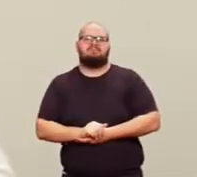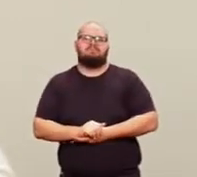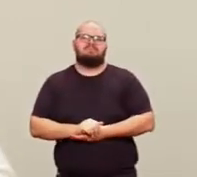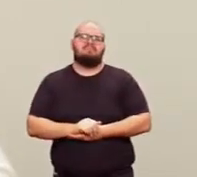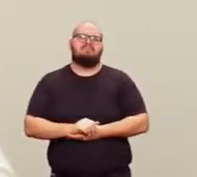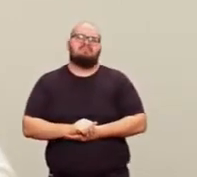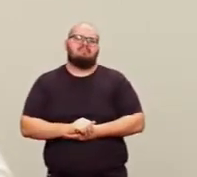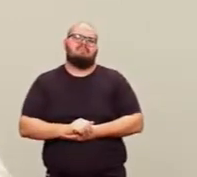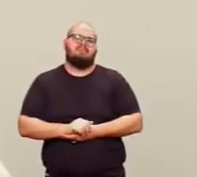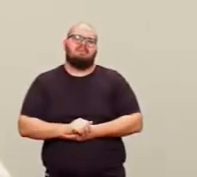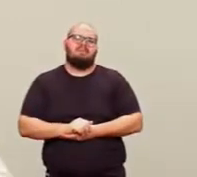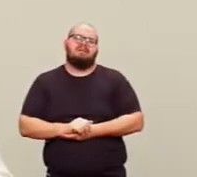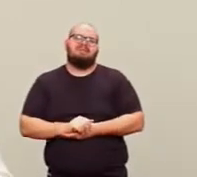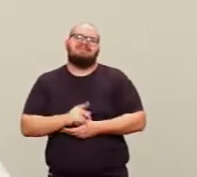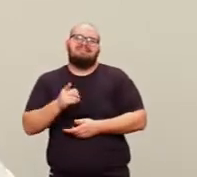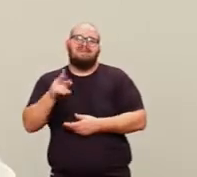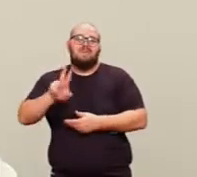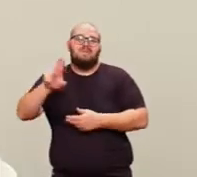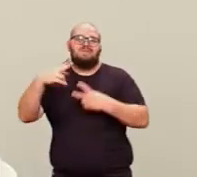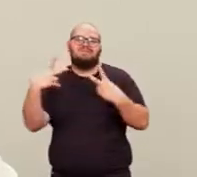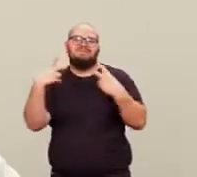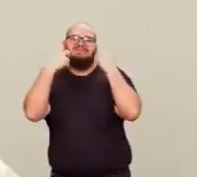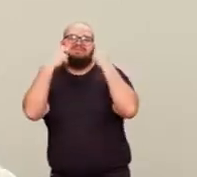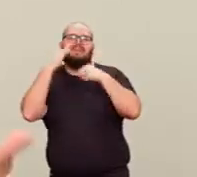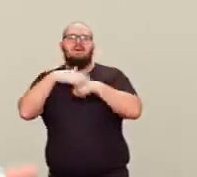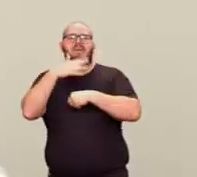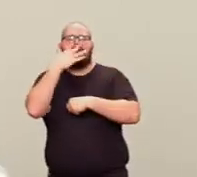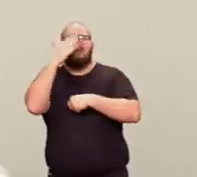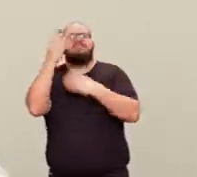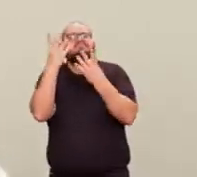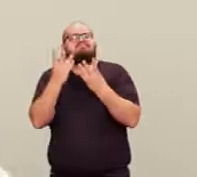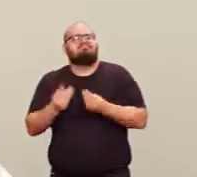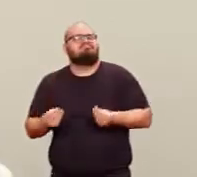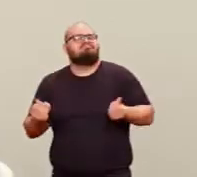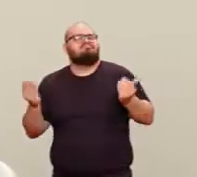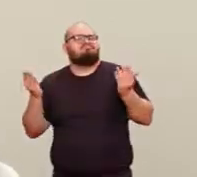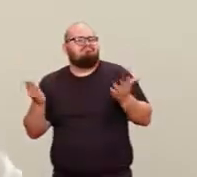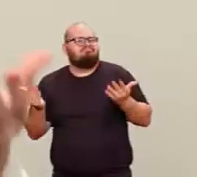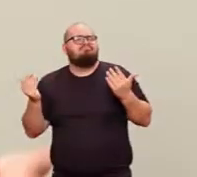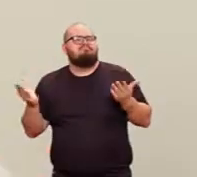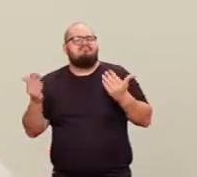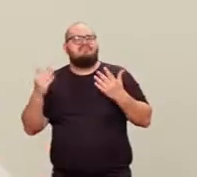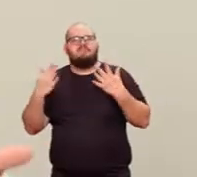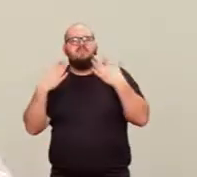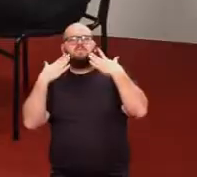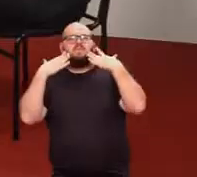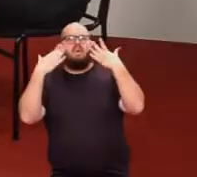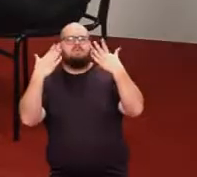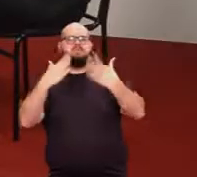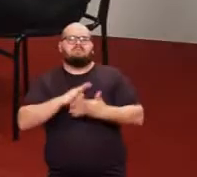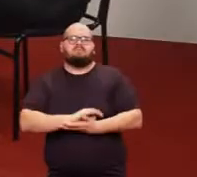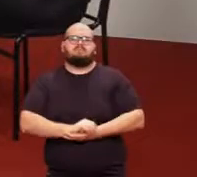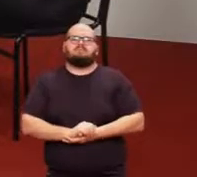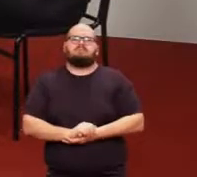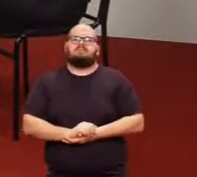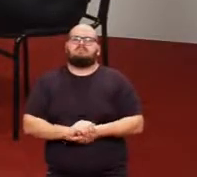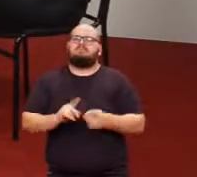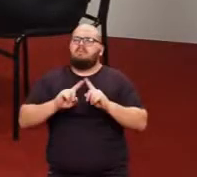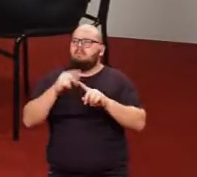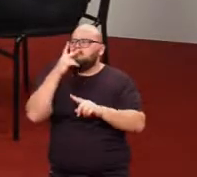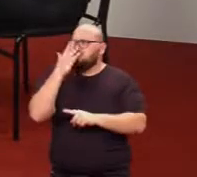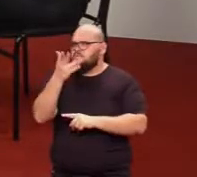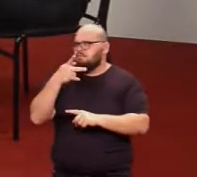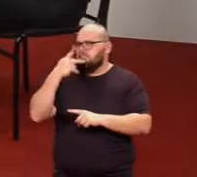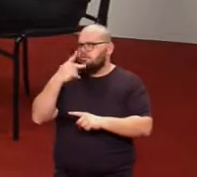profundas. Então, a gente atua aí para aliviar, não seria a palavra, para suavizar essas expressões. Tá, mas